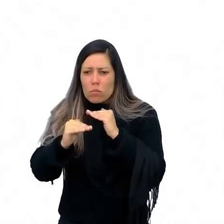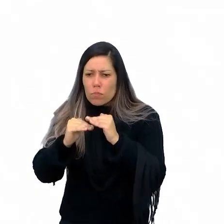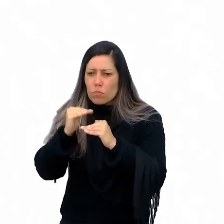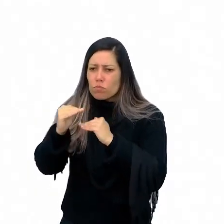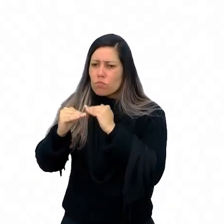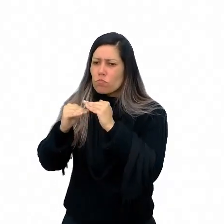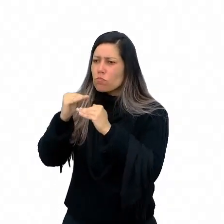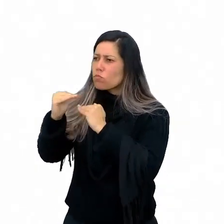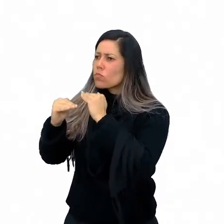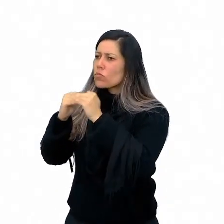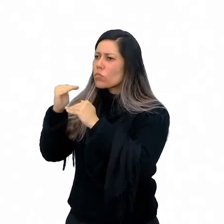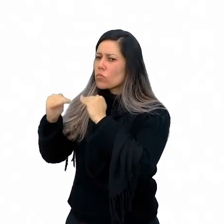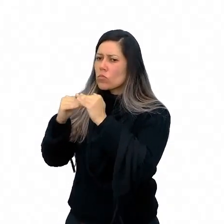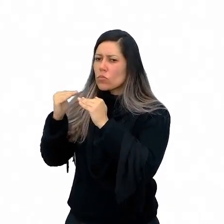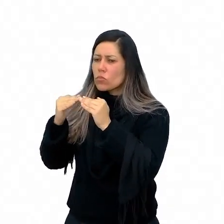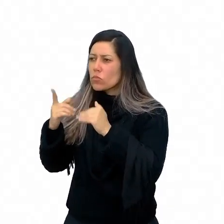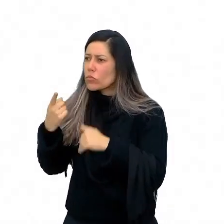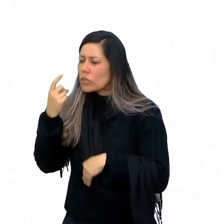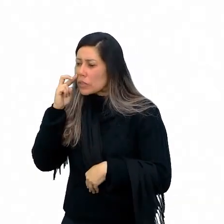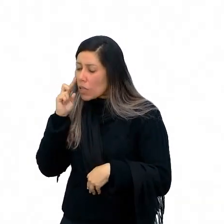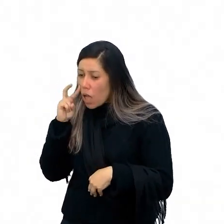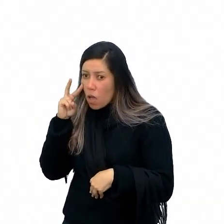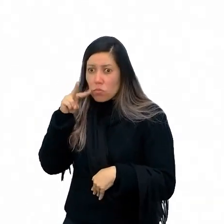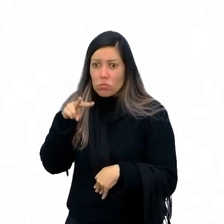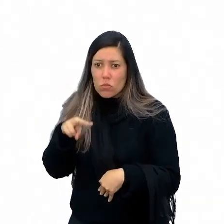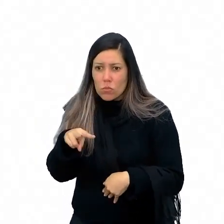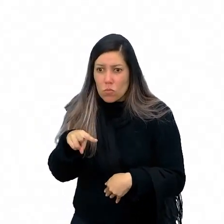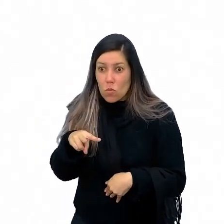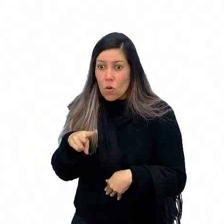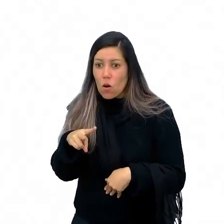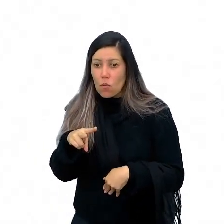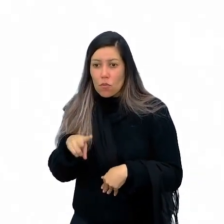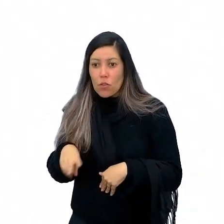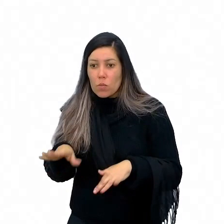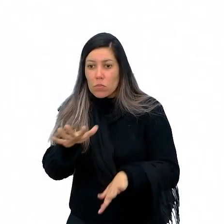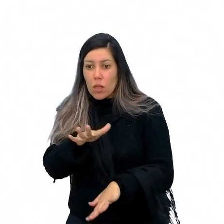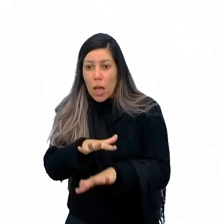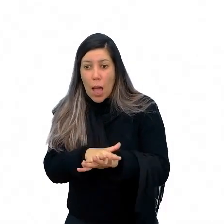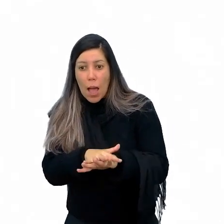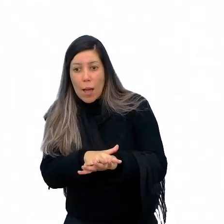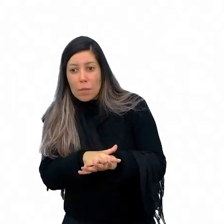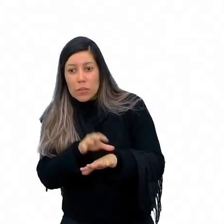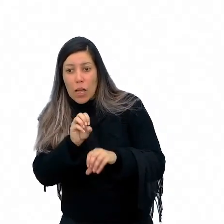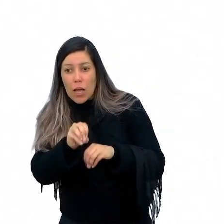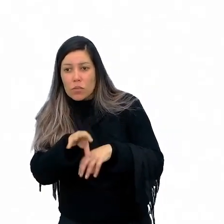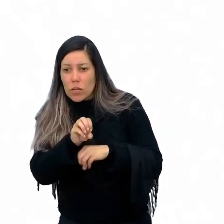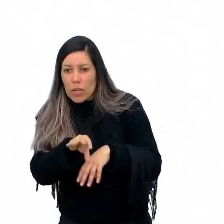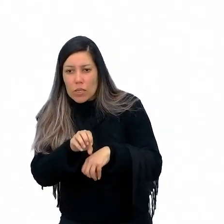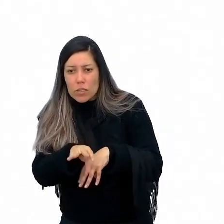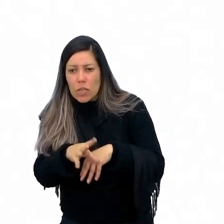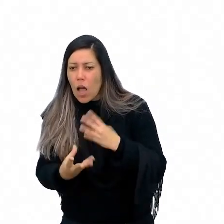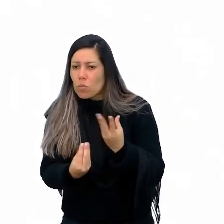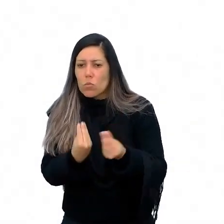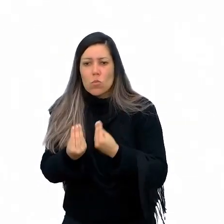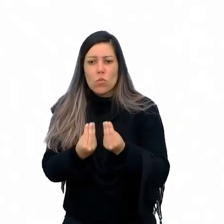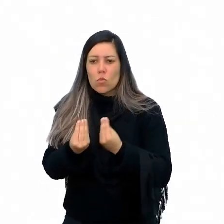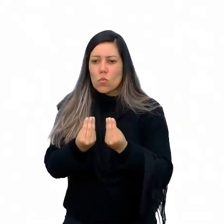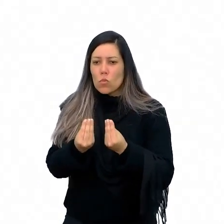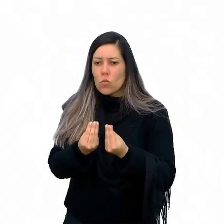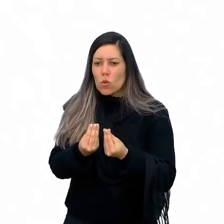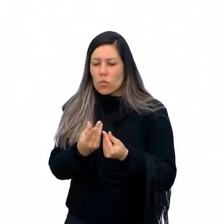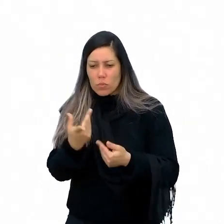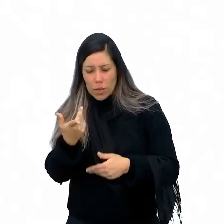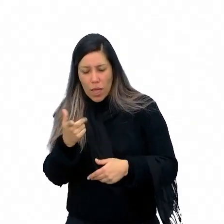momento que eu me deparei com essa necessidade? Né? Então, registrem aí é rápido, né? Na forma de